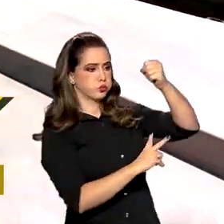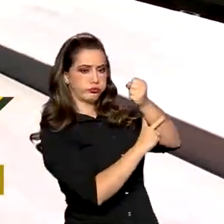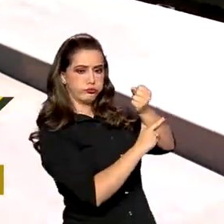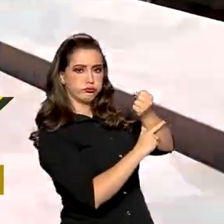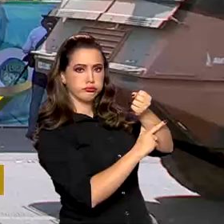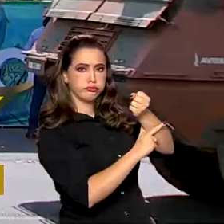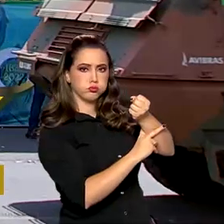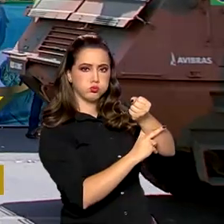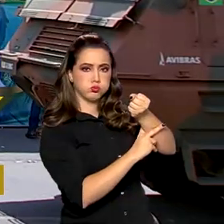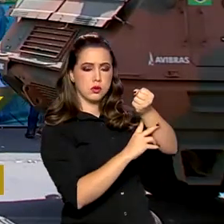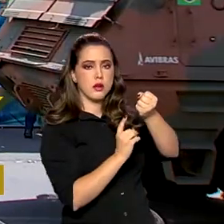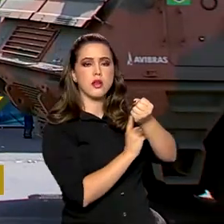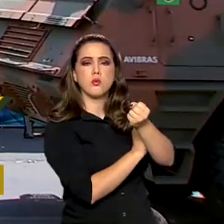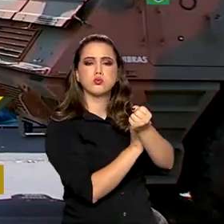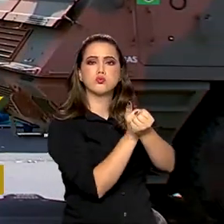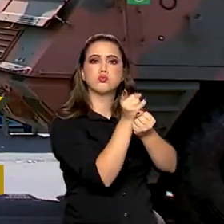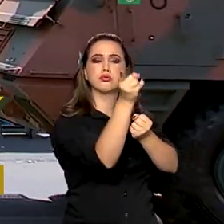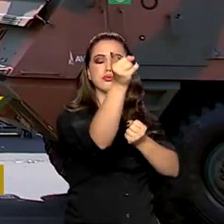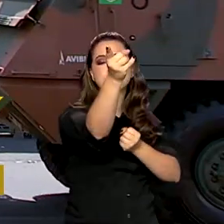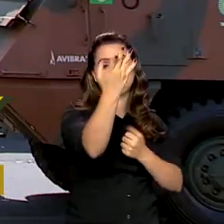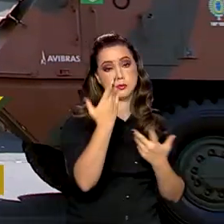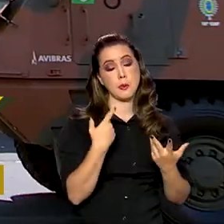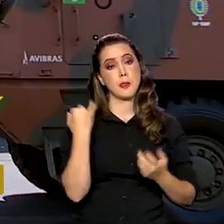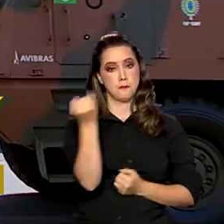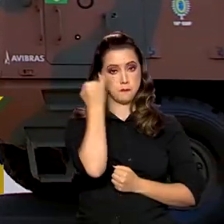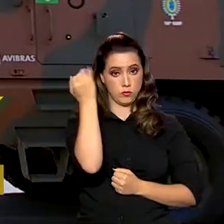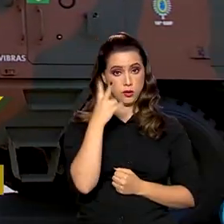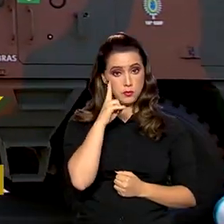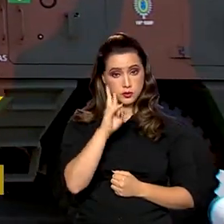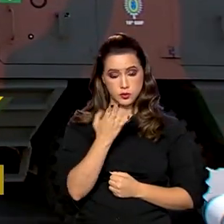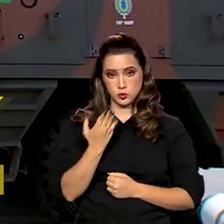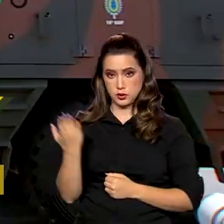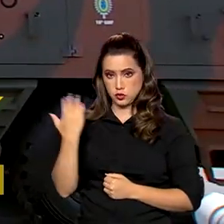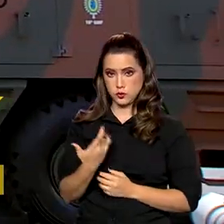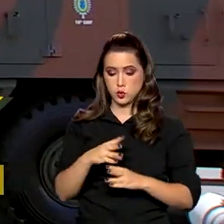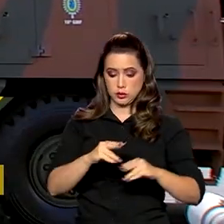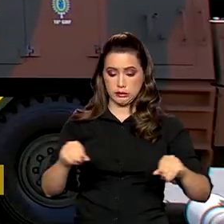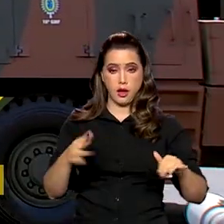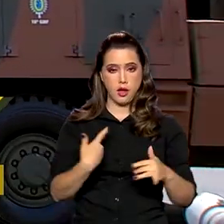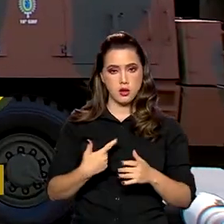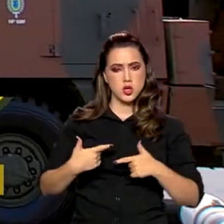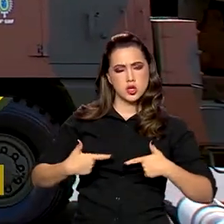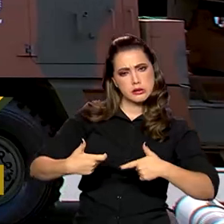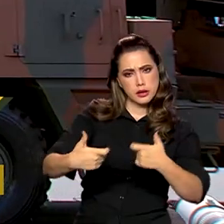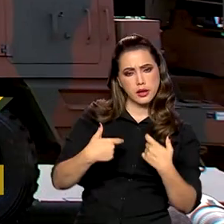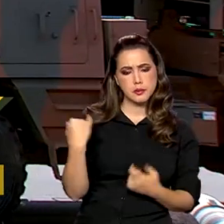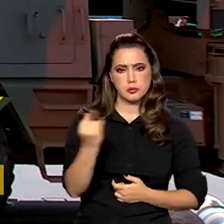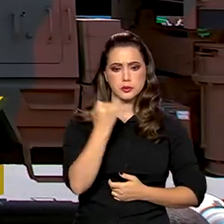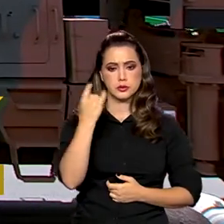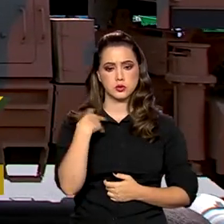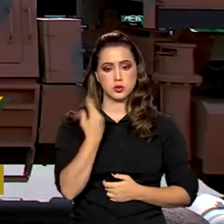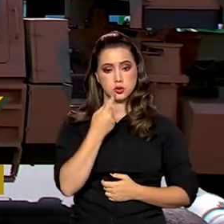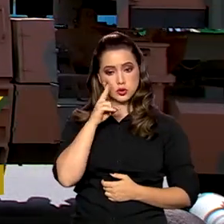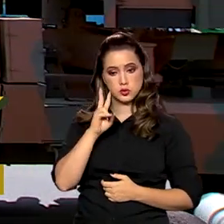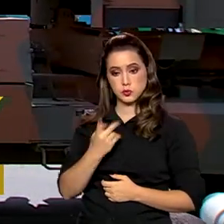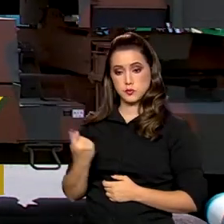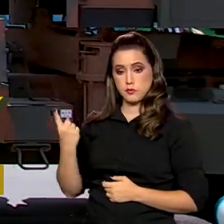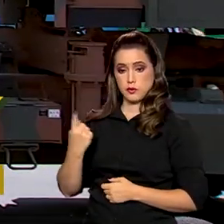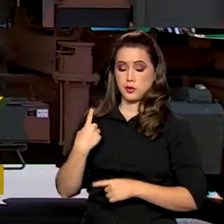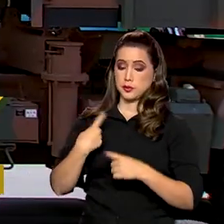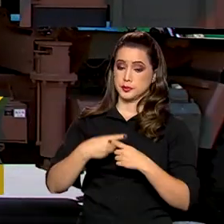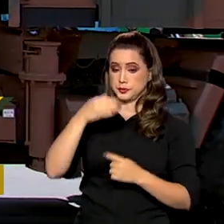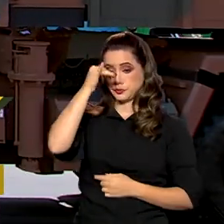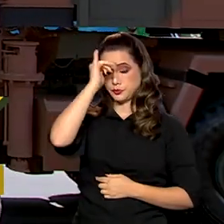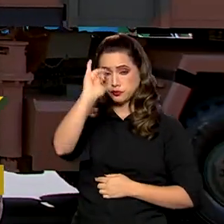suasão, né, importante para uma força terrestre, né, para uma força armada ter um armamento desse, porque isso aí inibe,